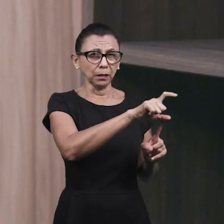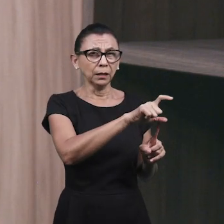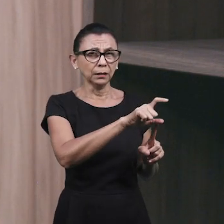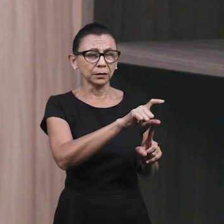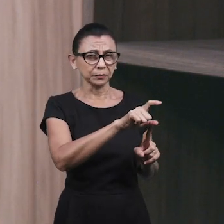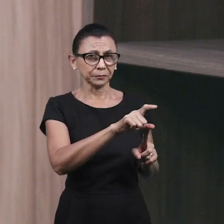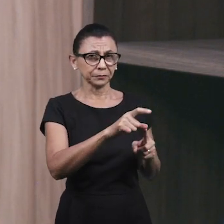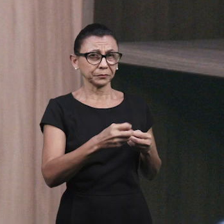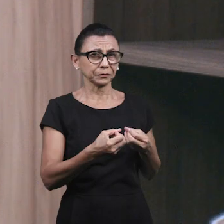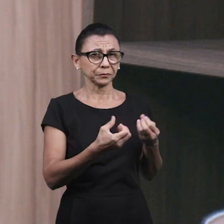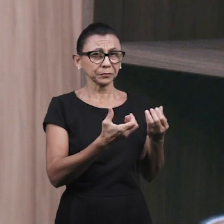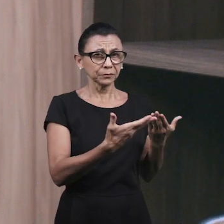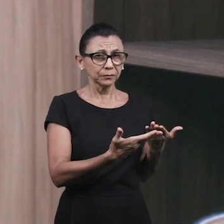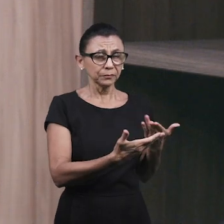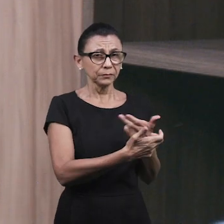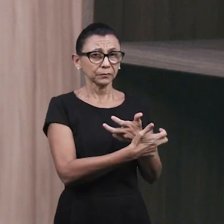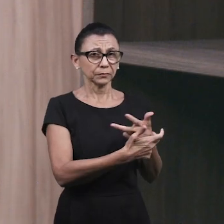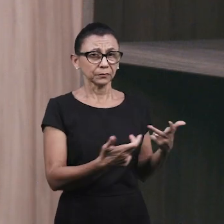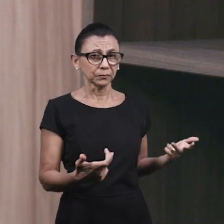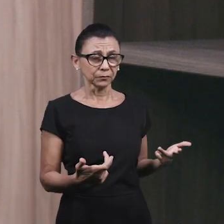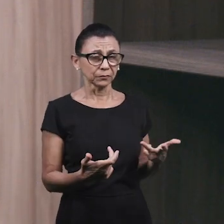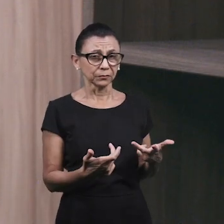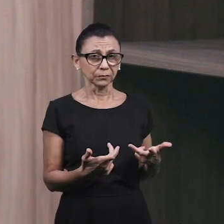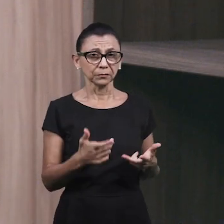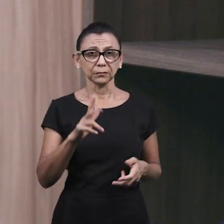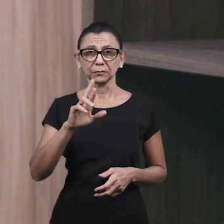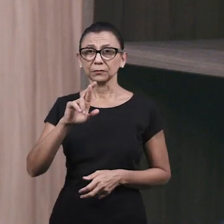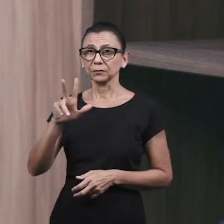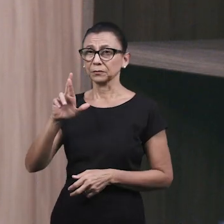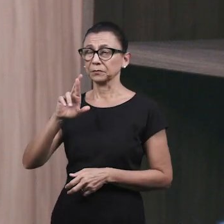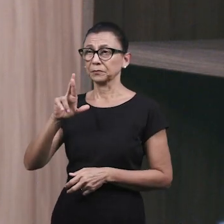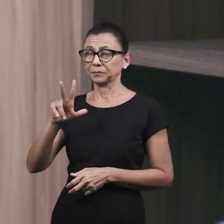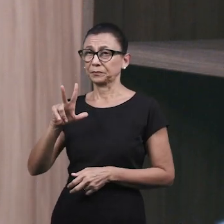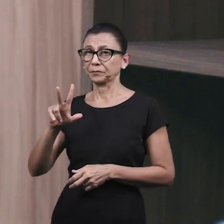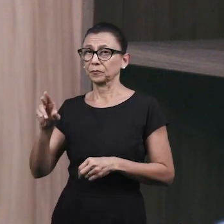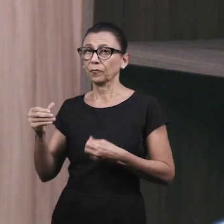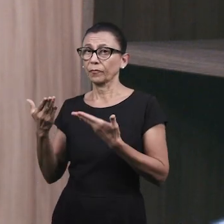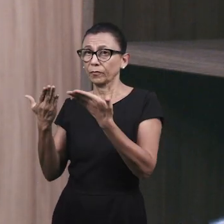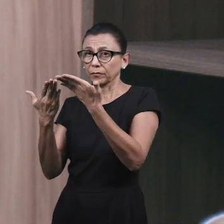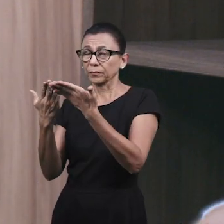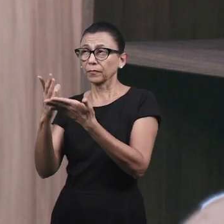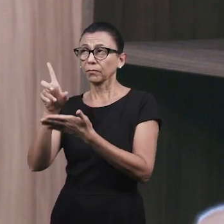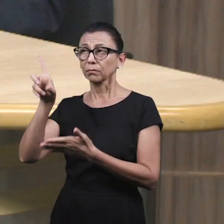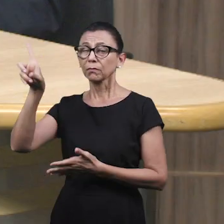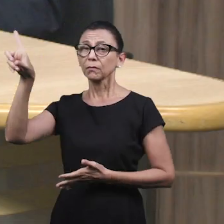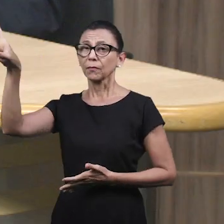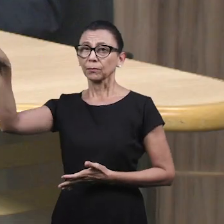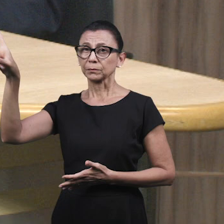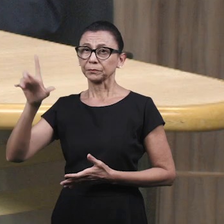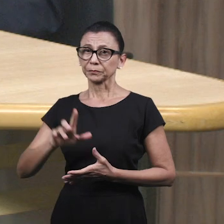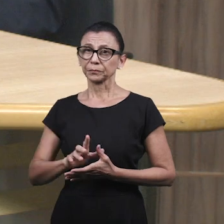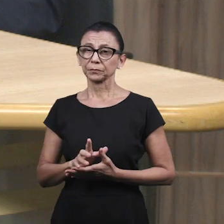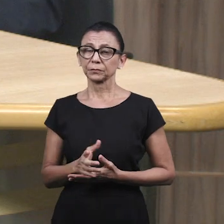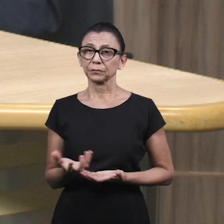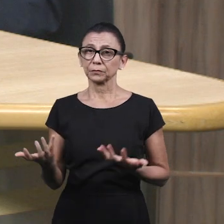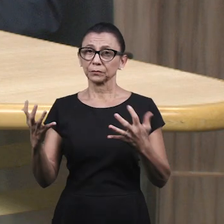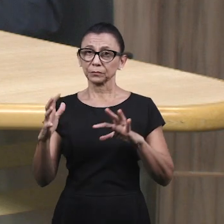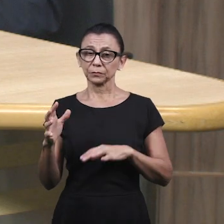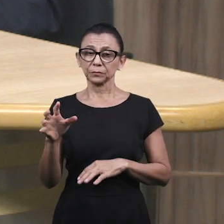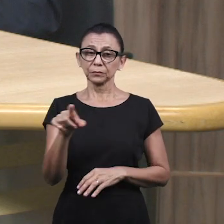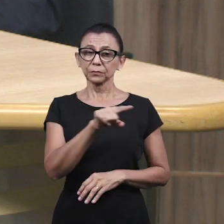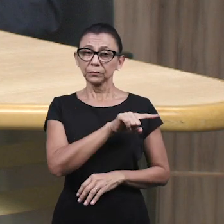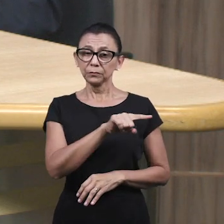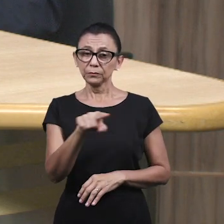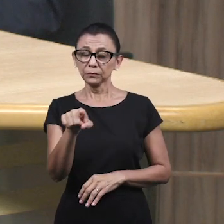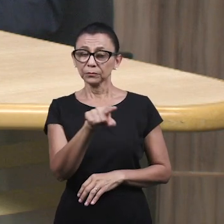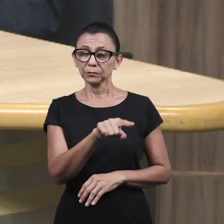sejais participantes com os demônios. Amadeu, semana passada a gente já conversou um pouco